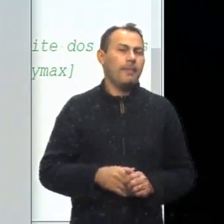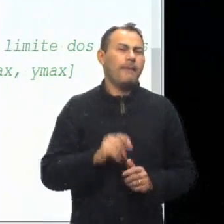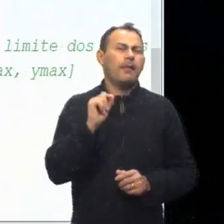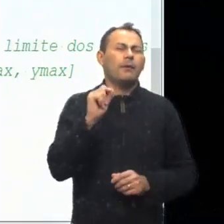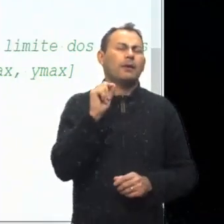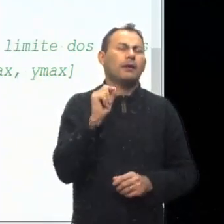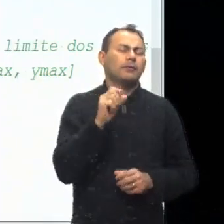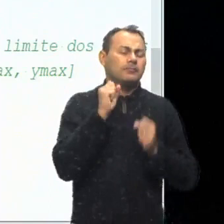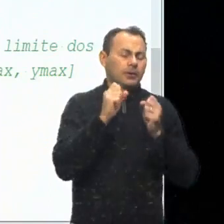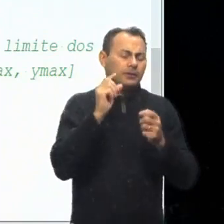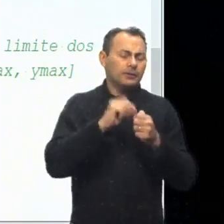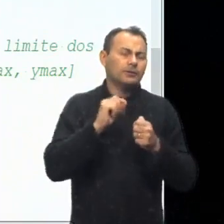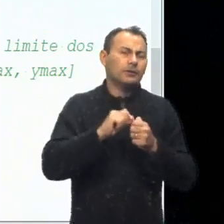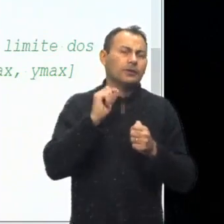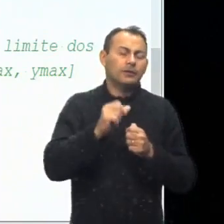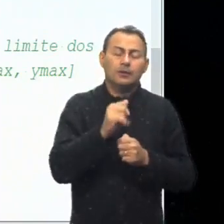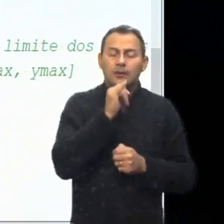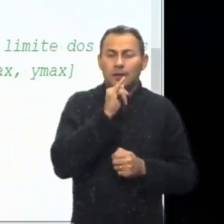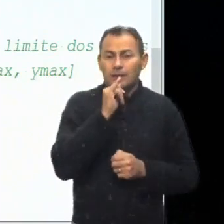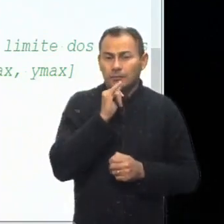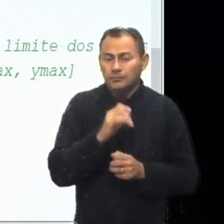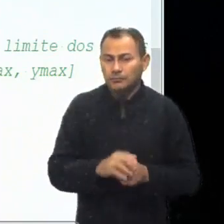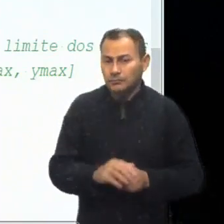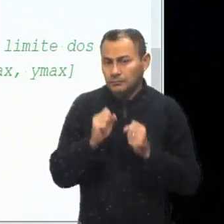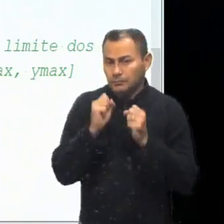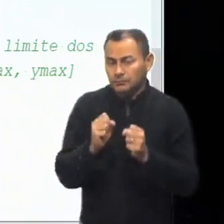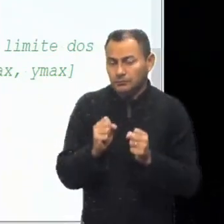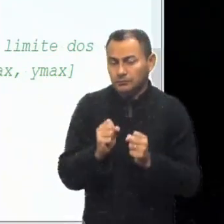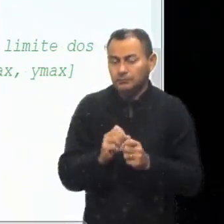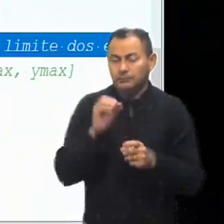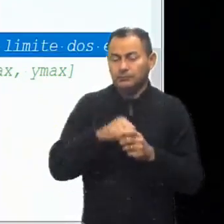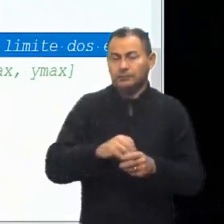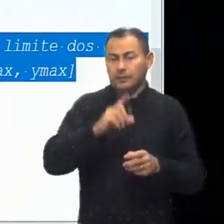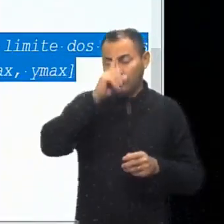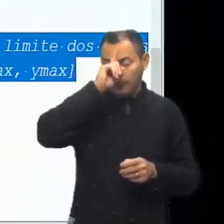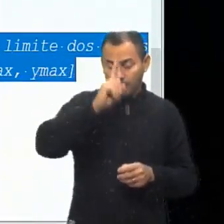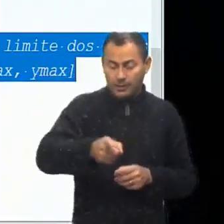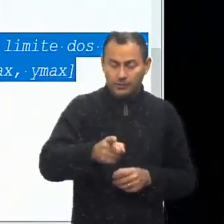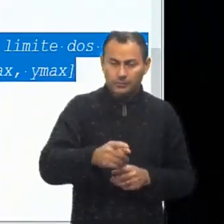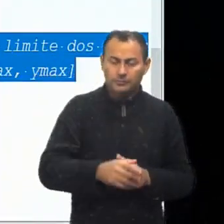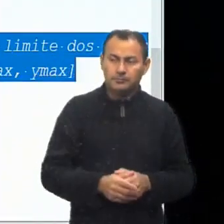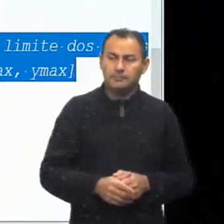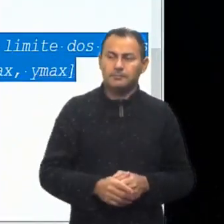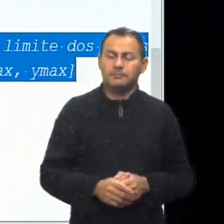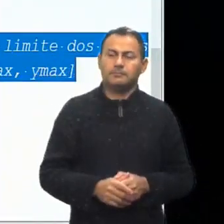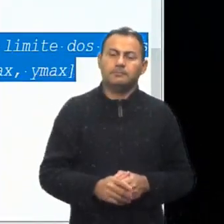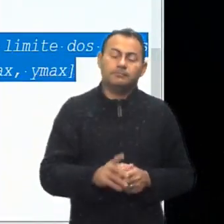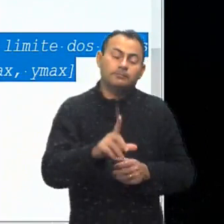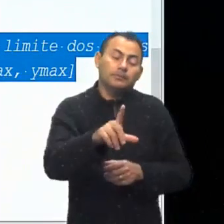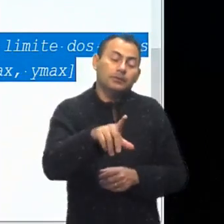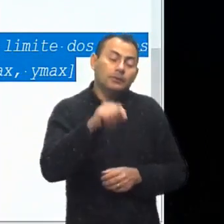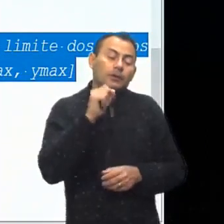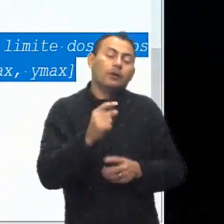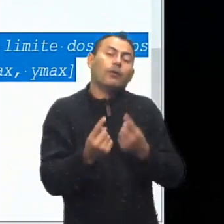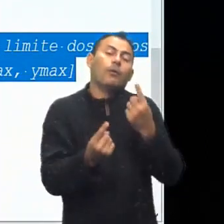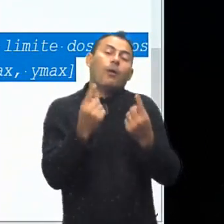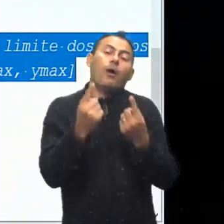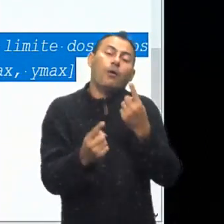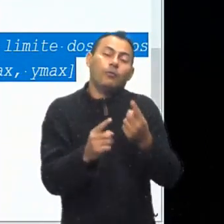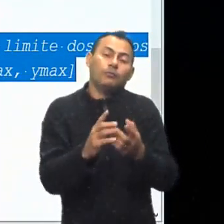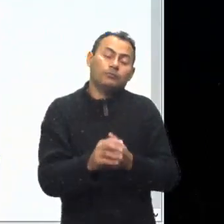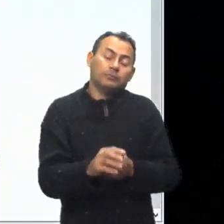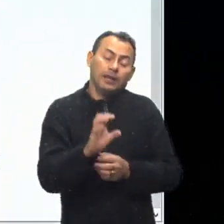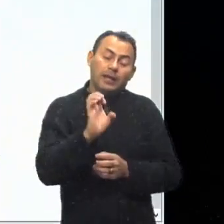o que você pode fazer, por exemplo? Você pode colocar um comando para escolher